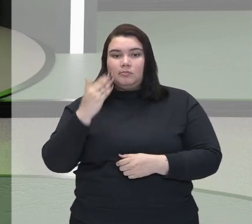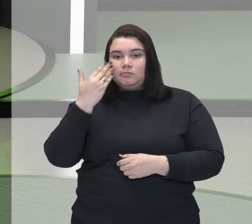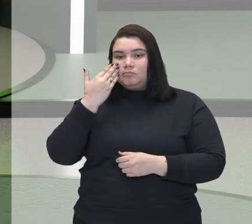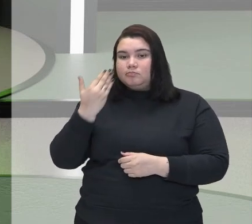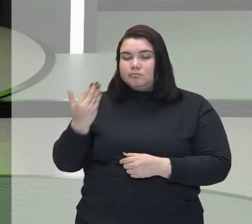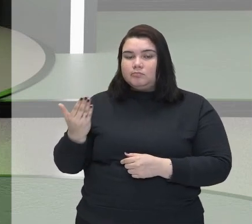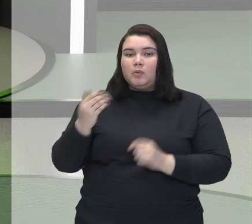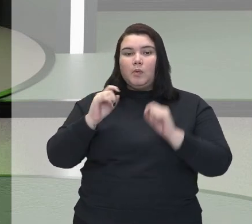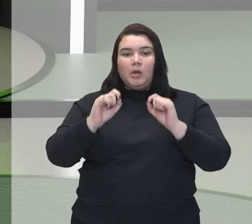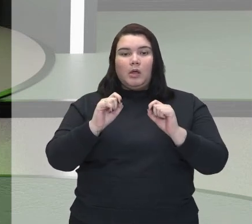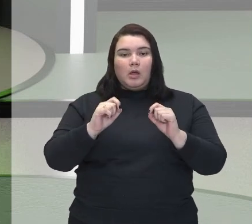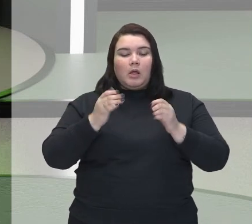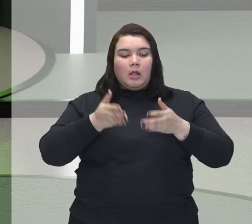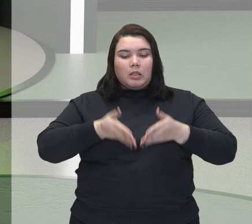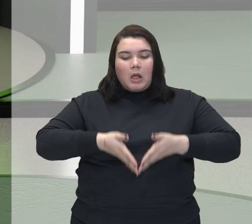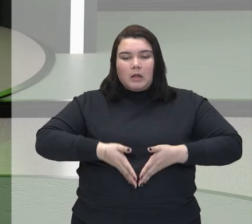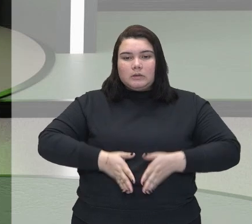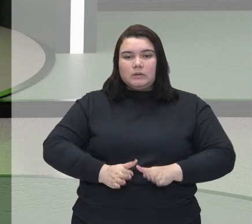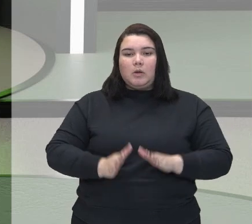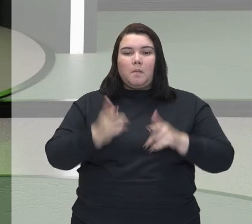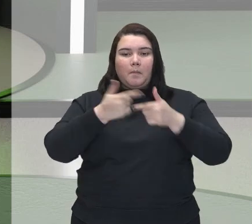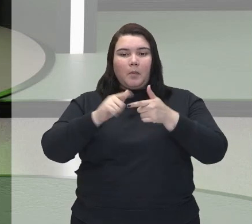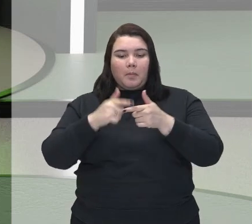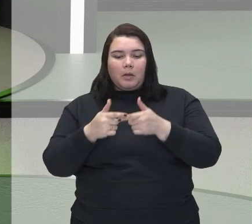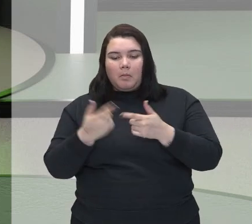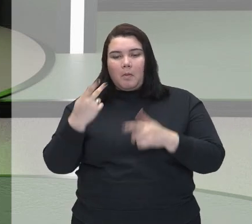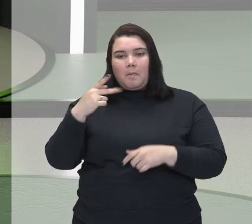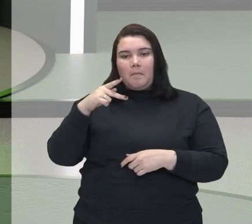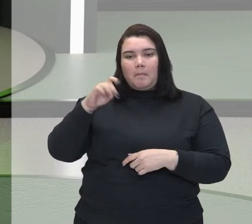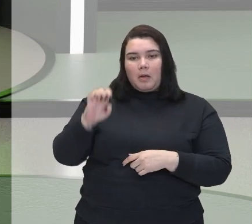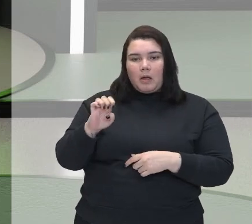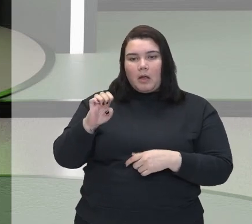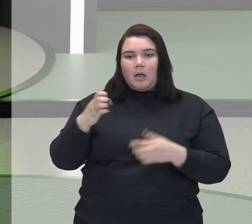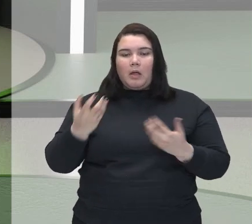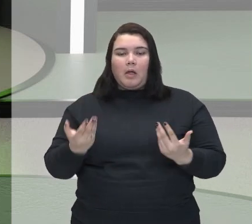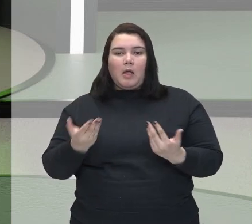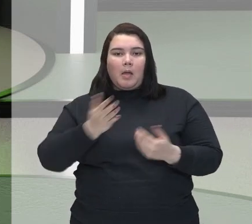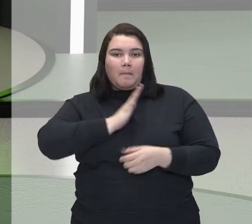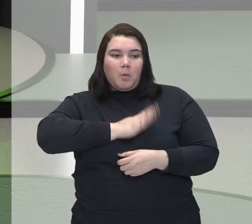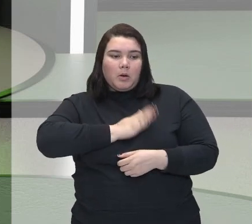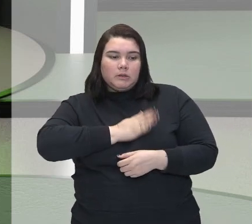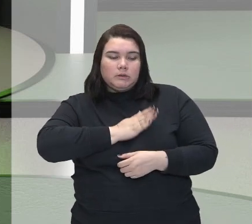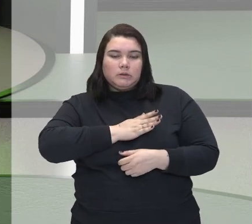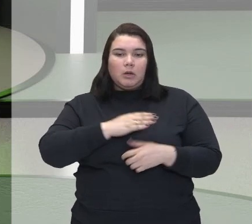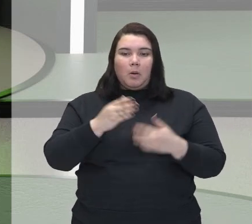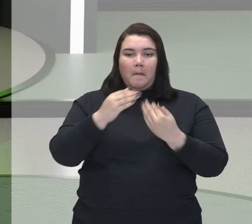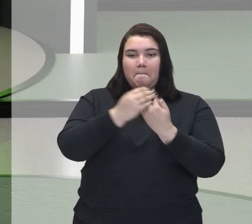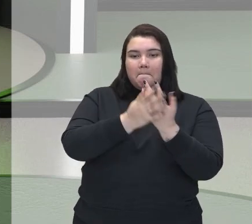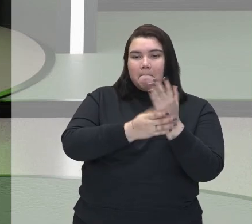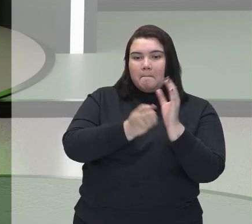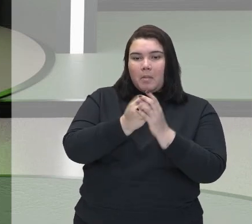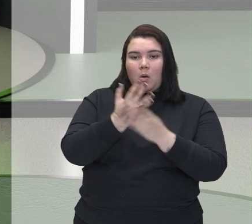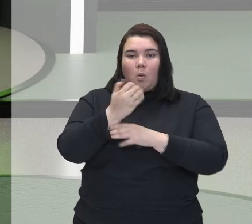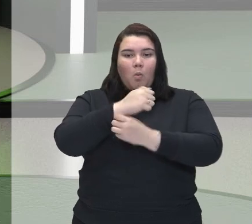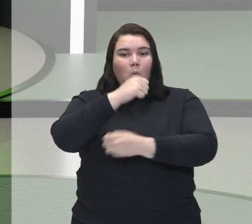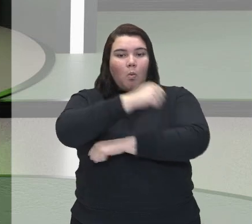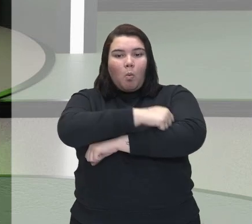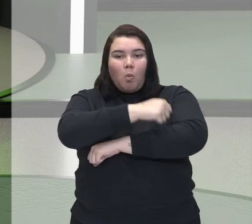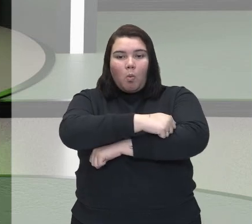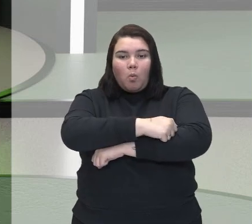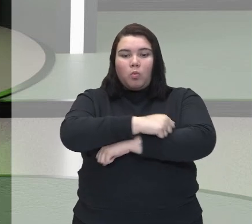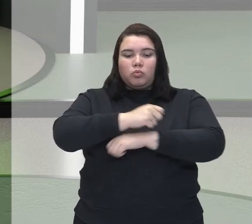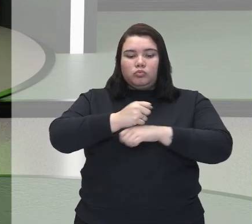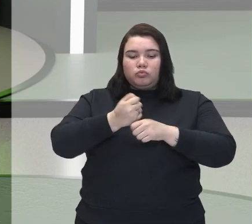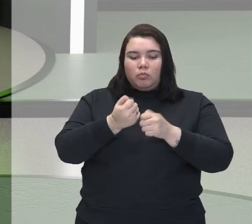com deformações nos pés, nas mãos, no coração, os ossos não cresceram o